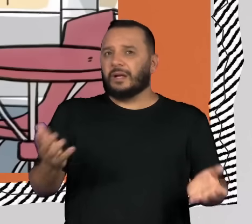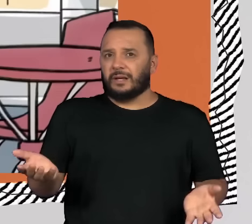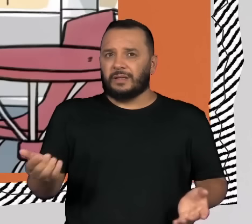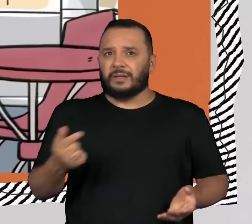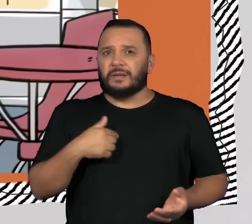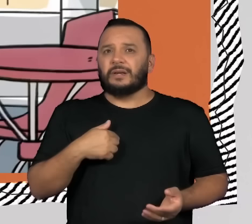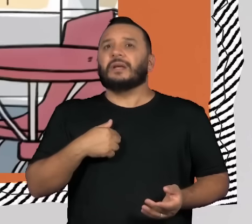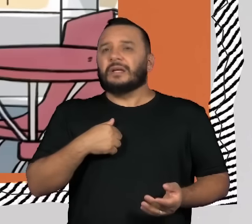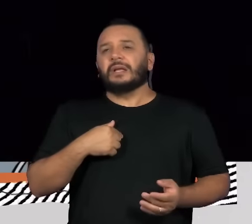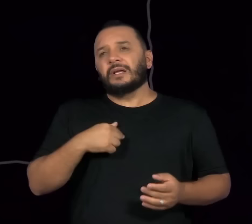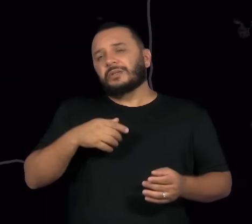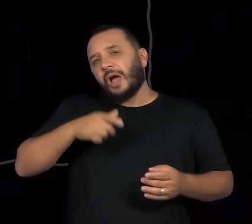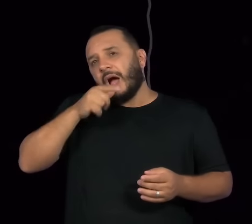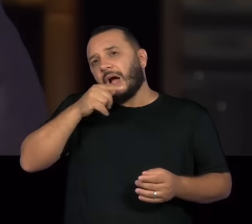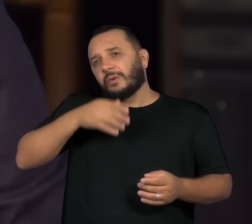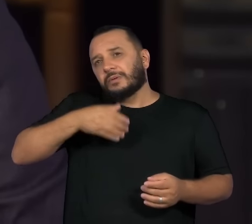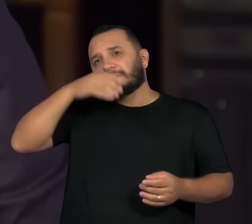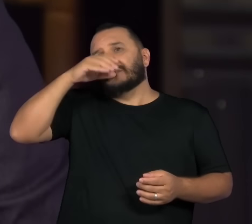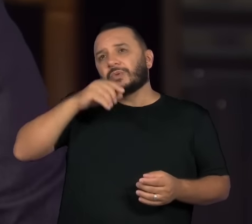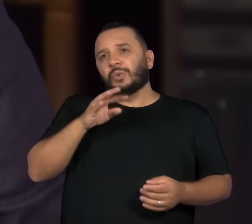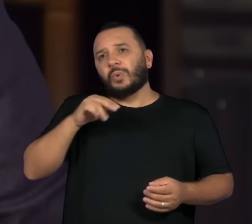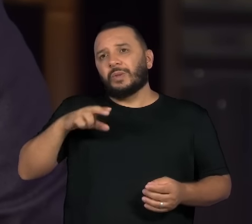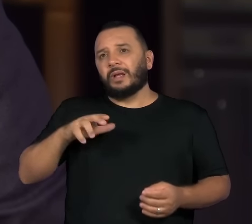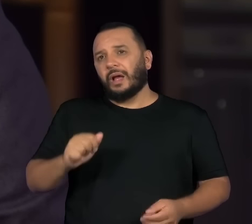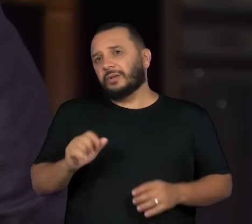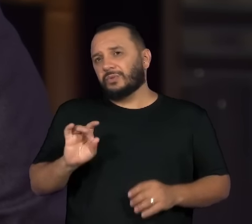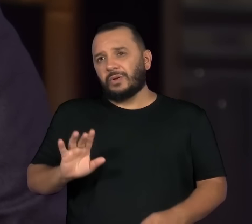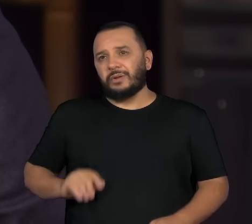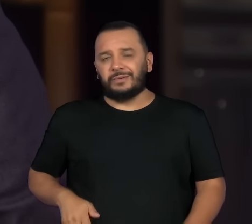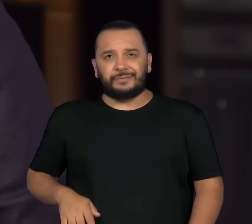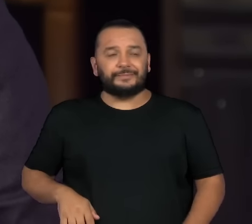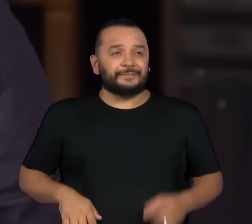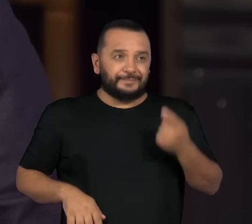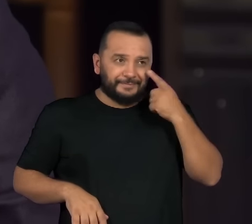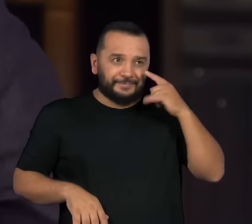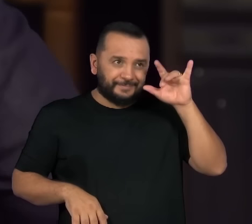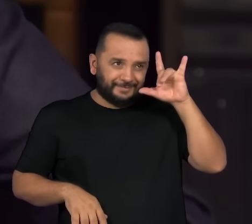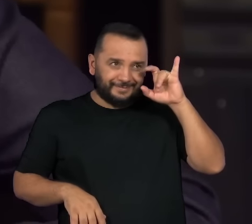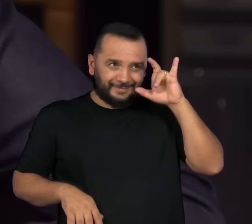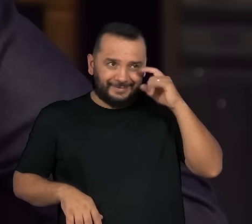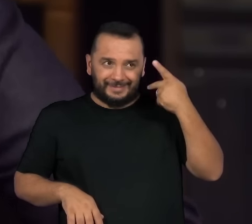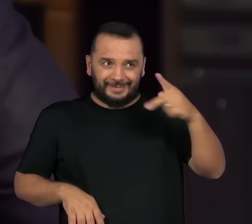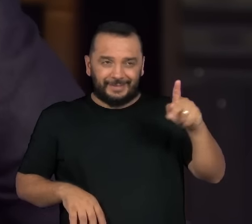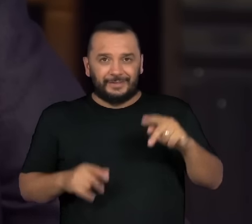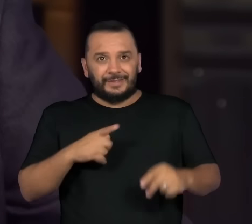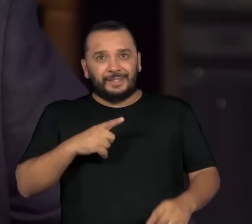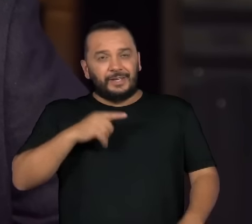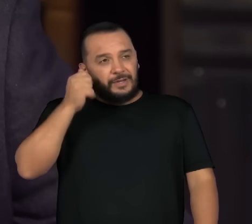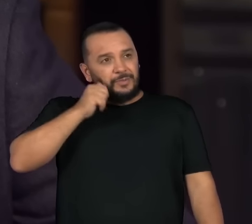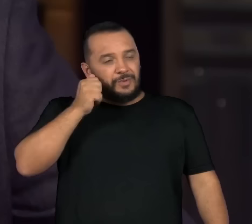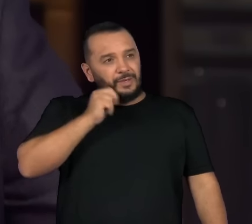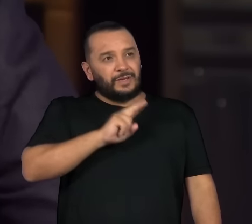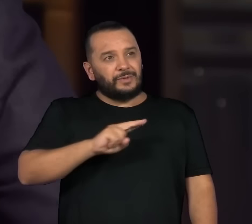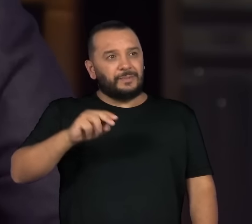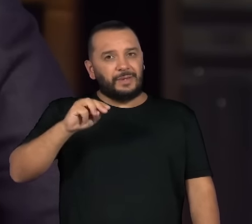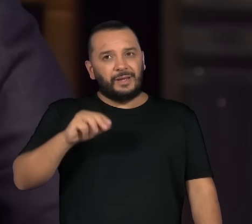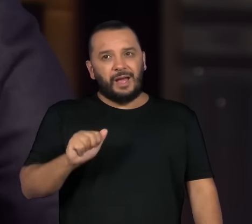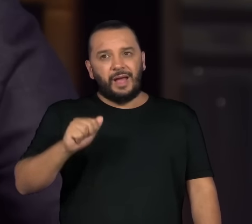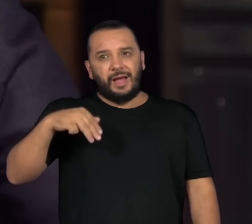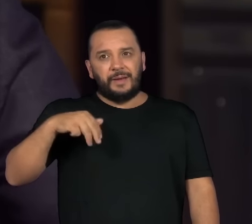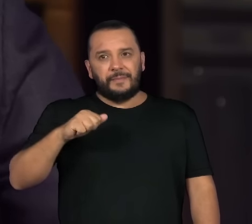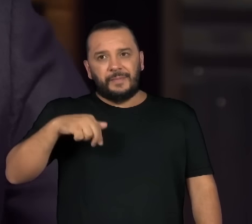gin tônica, por enquanto. Eu fiquei stalkeando aí seu Instagram. Ah, meu Deus. Aí descobri uma moça chamada Amanda.